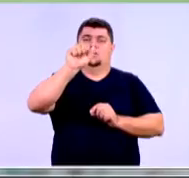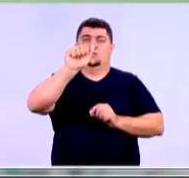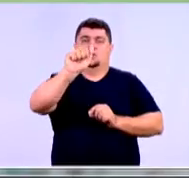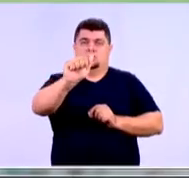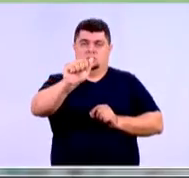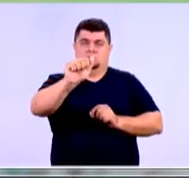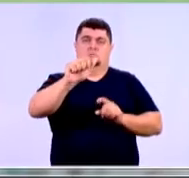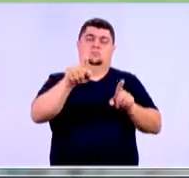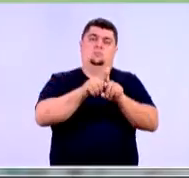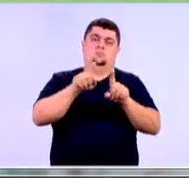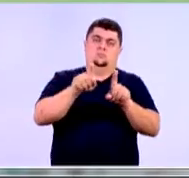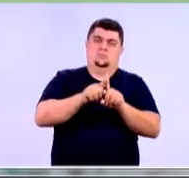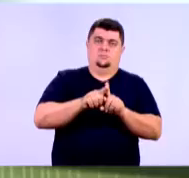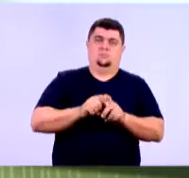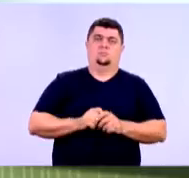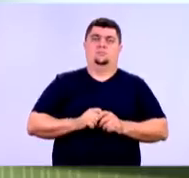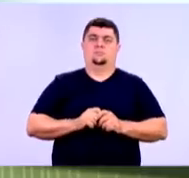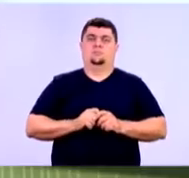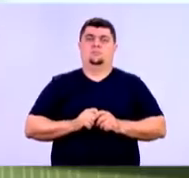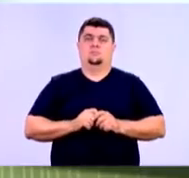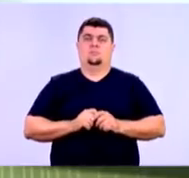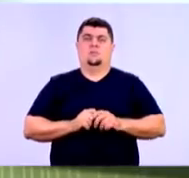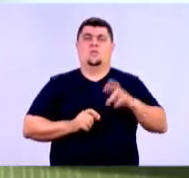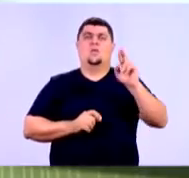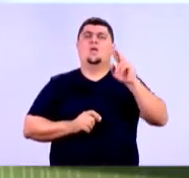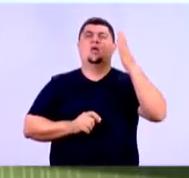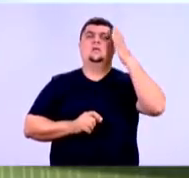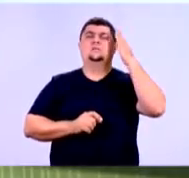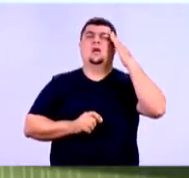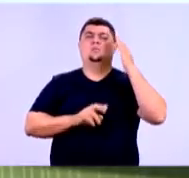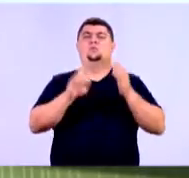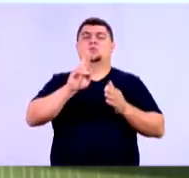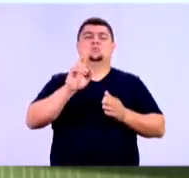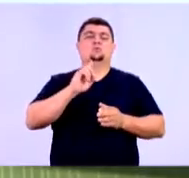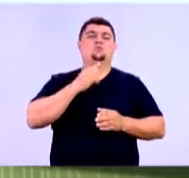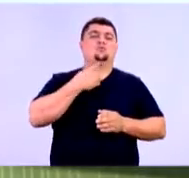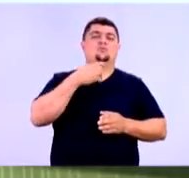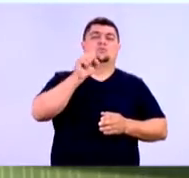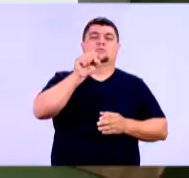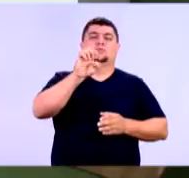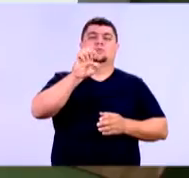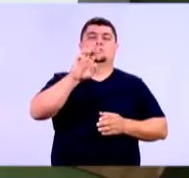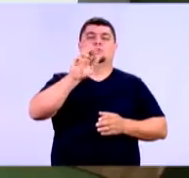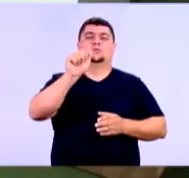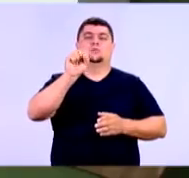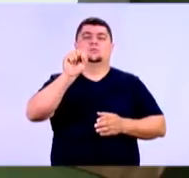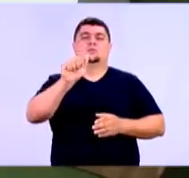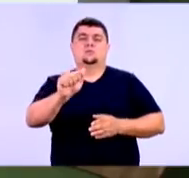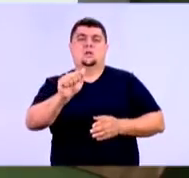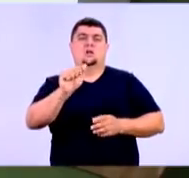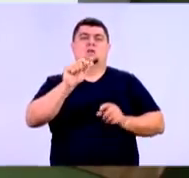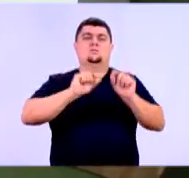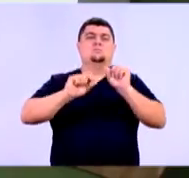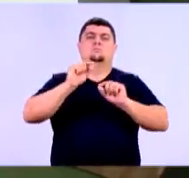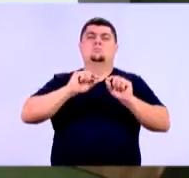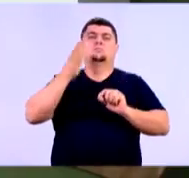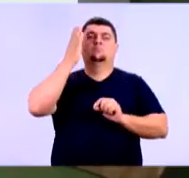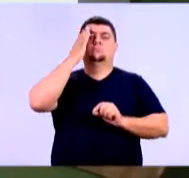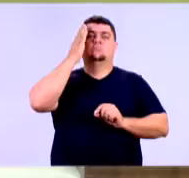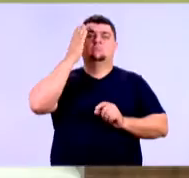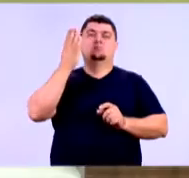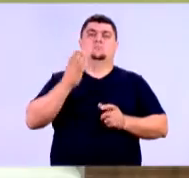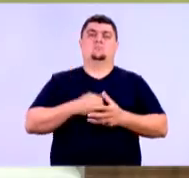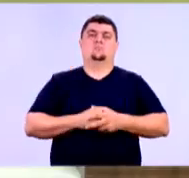o Serasa. Quem aqui sabe o que é estar com o nome no Serasa? Tem essa expressão, professor? A pessoa está com o nome lá no Serasa.